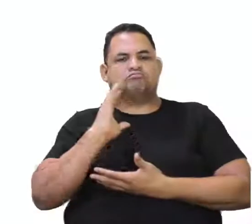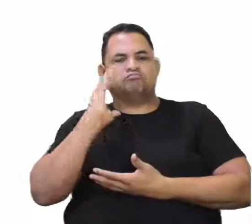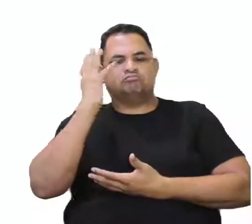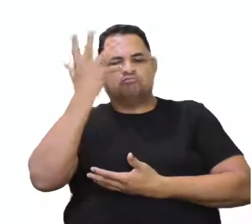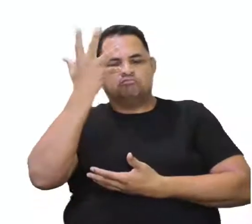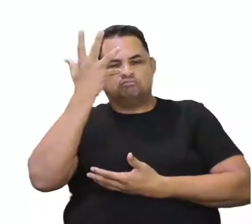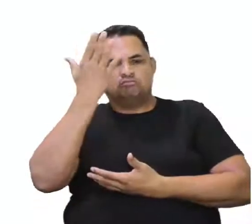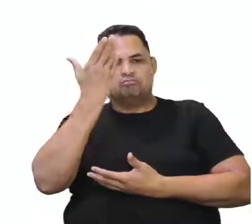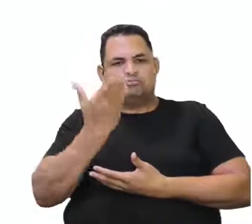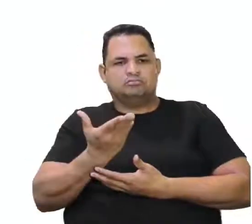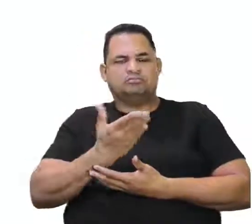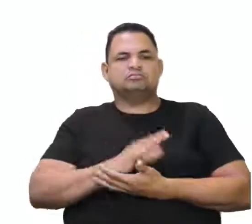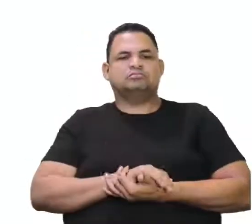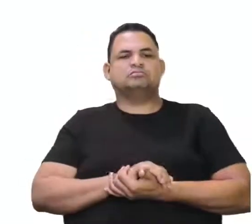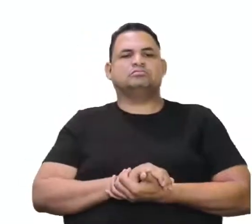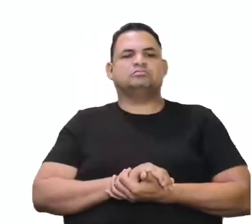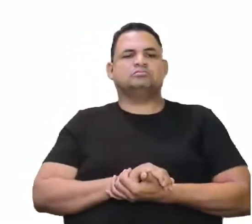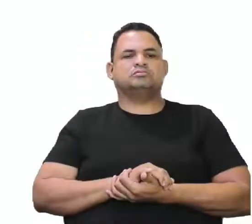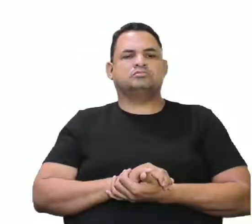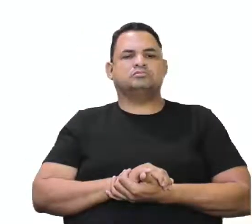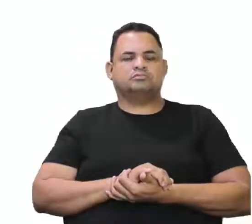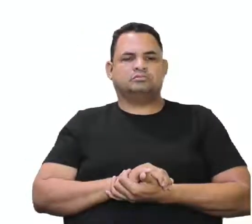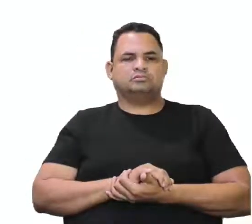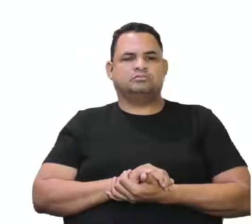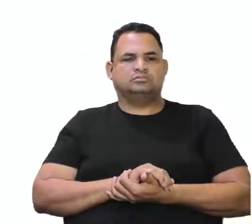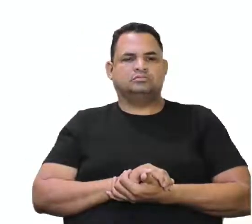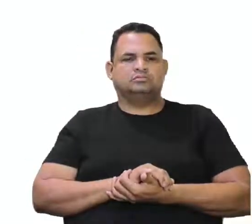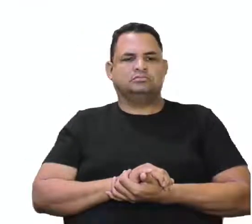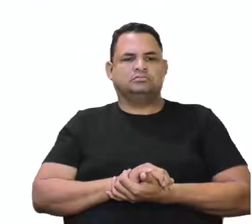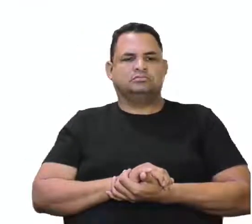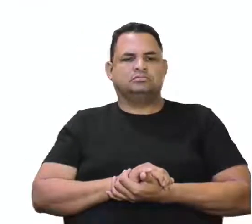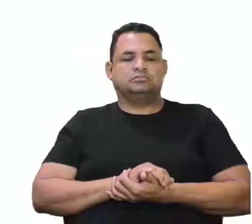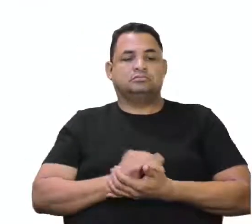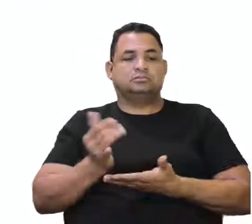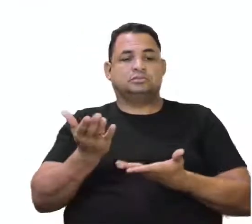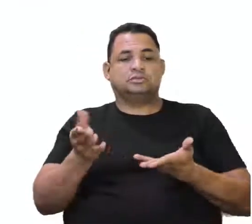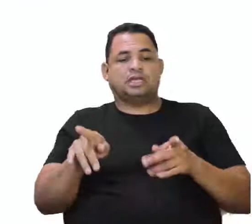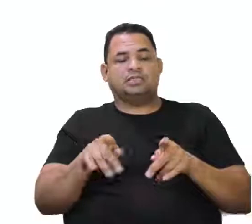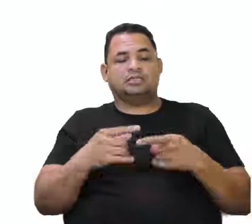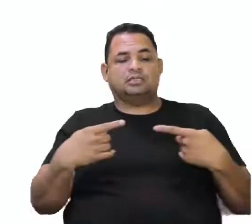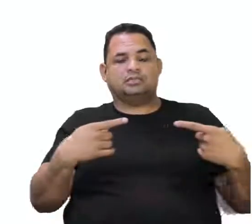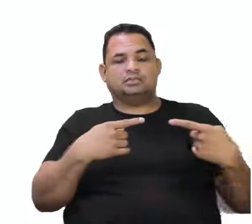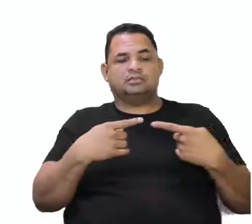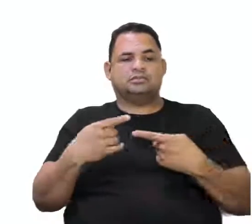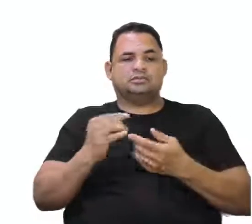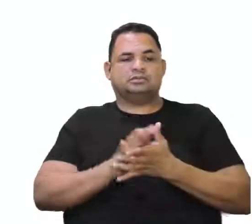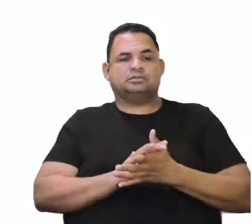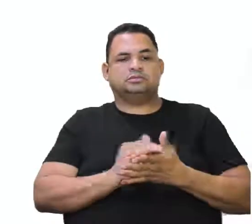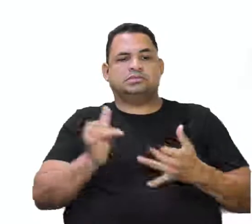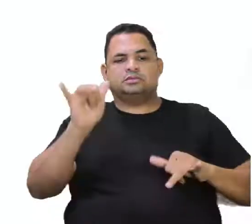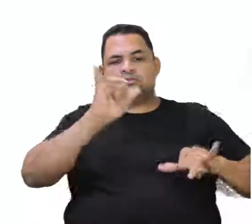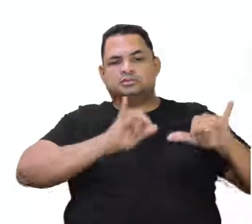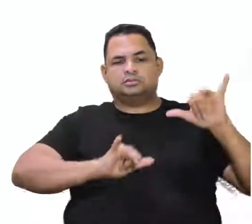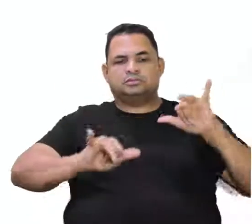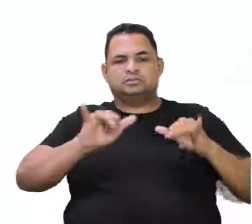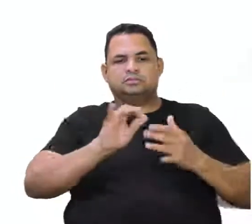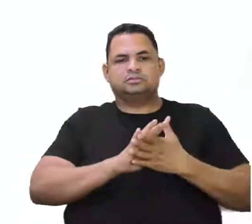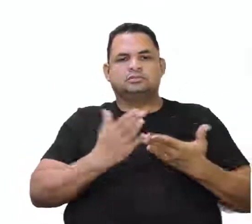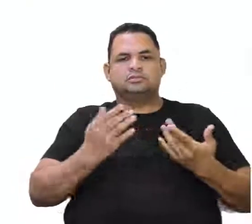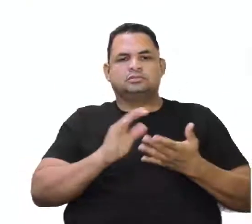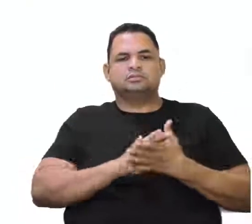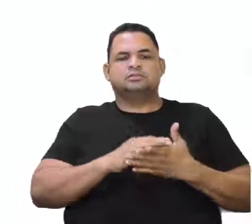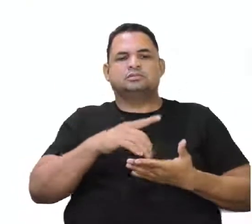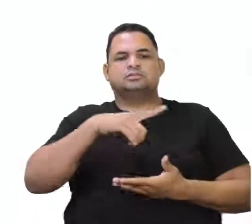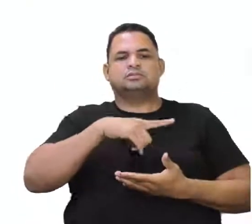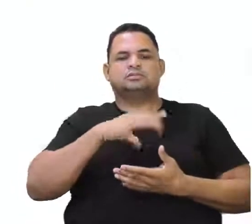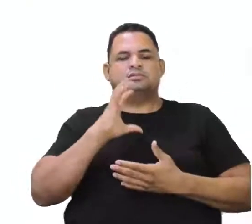são aqueles que estão relacionados ao clima, tá? E aqueles que estão relacionados aos fatores químicos. Então, em relação ao